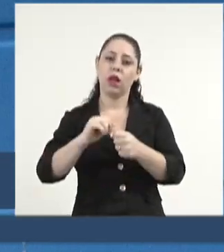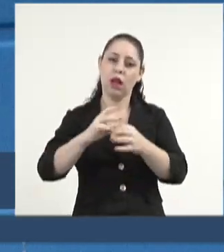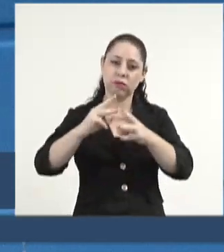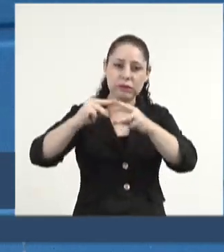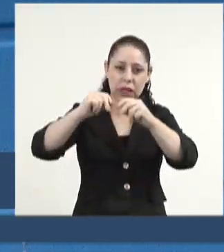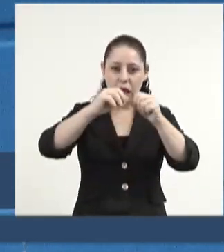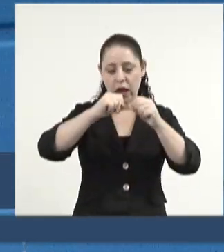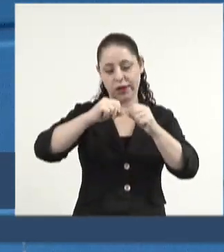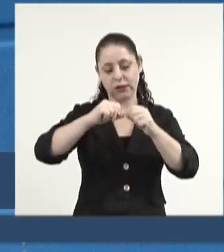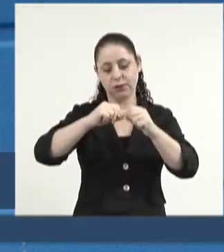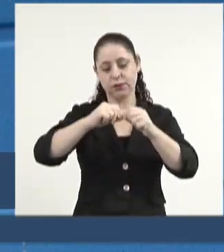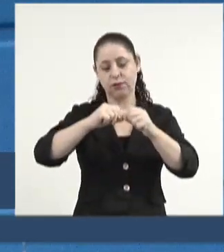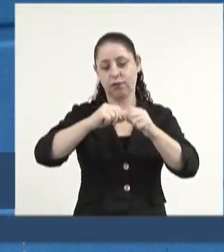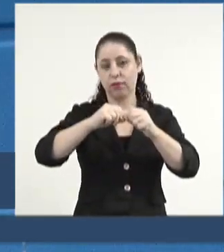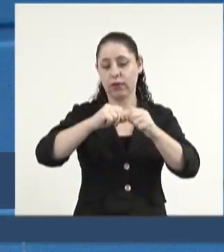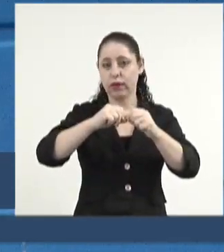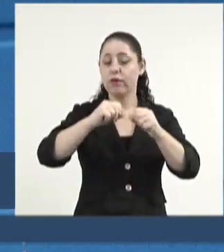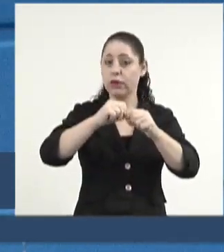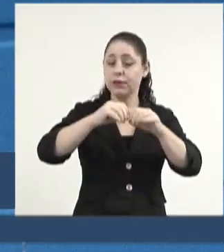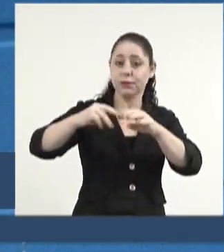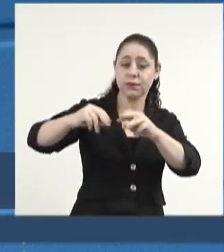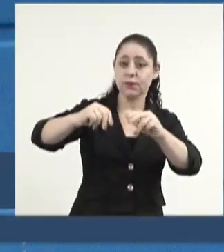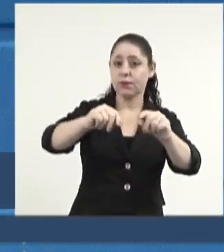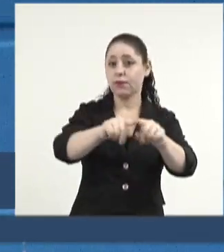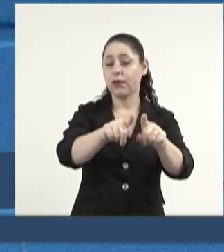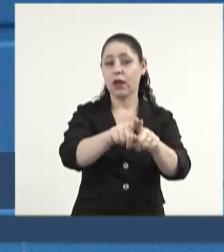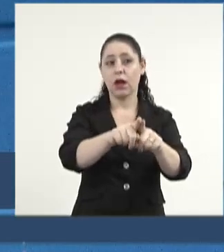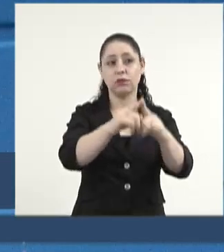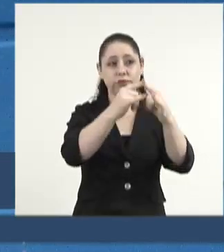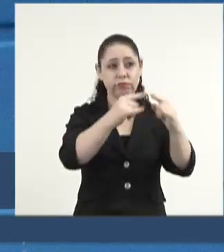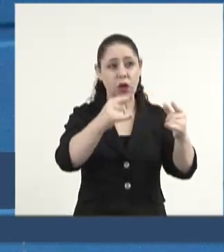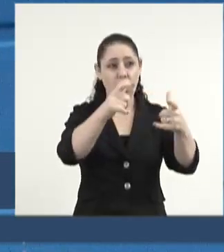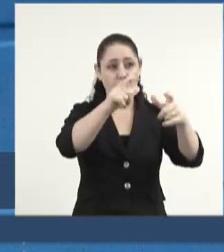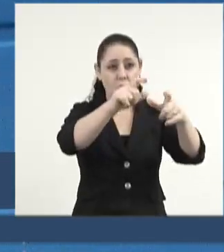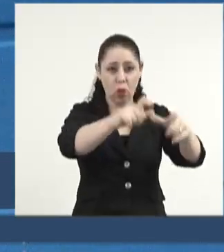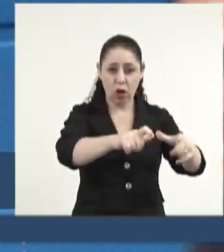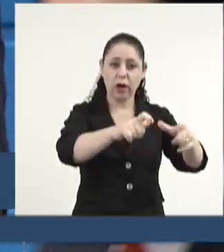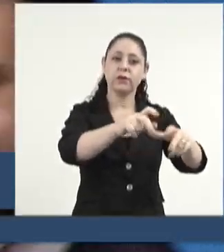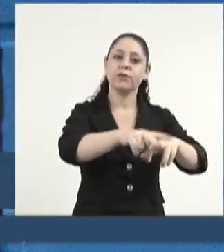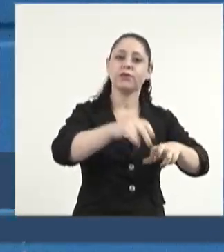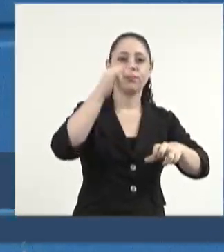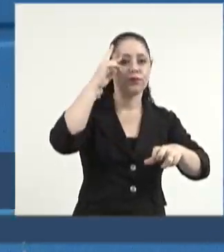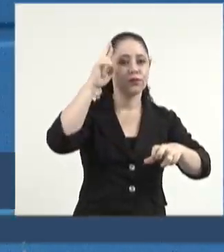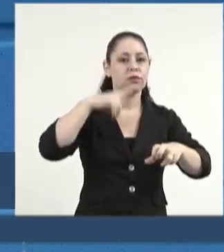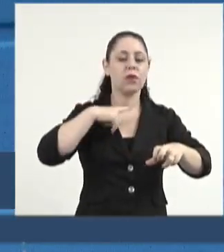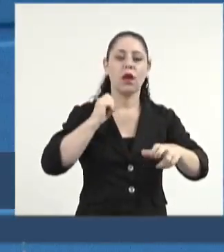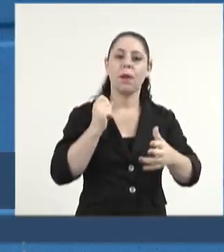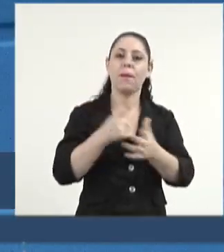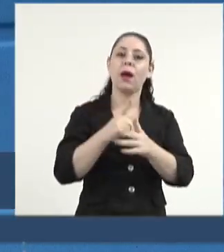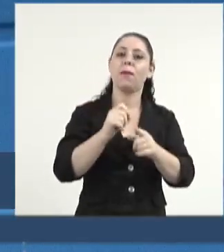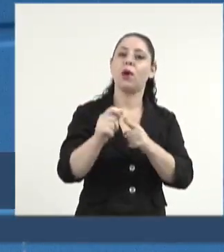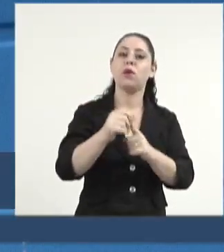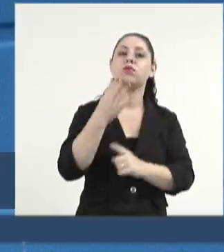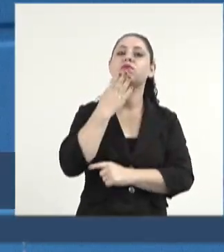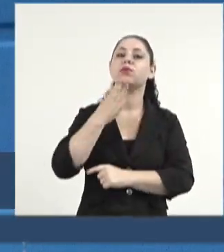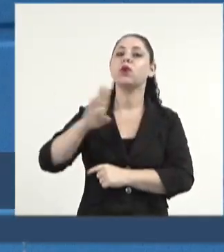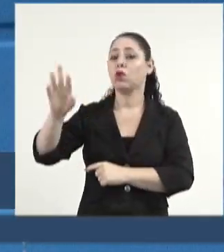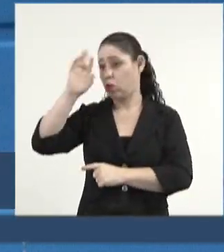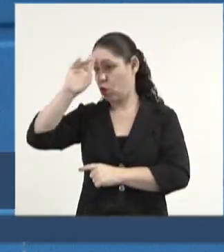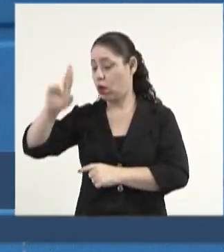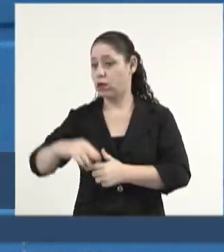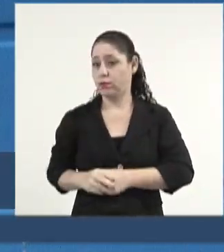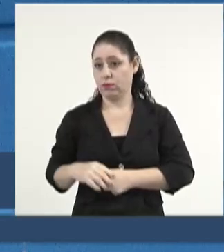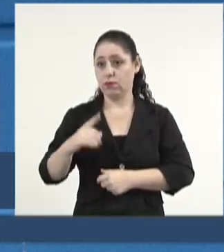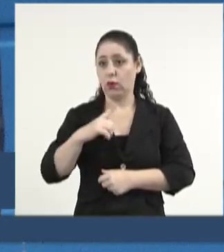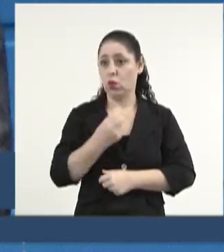valores muito expressivos. Muitos arrendamentos que alguém ia produzir, prometendo para o proprietário